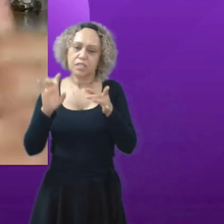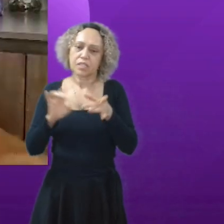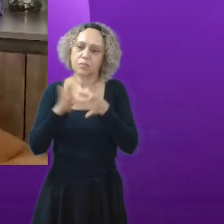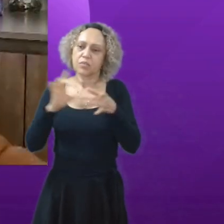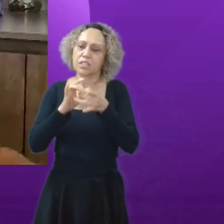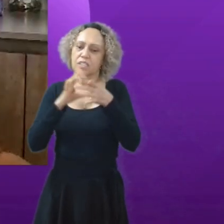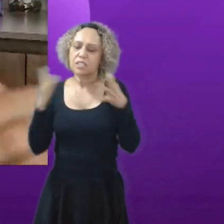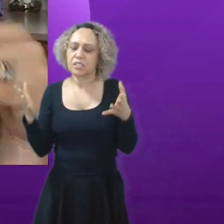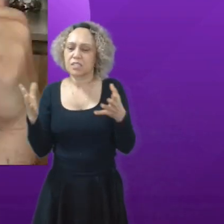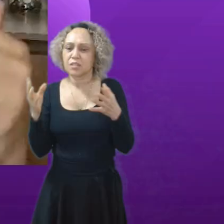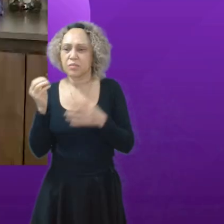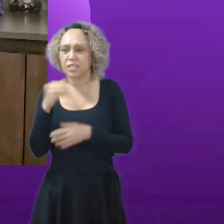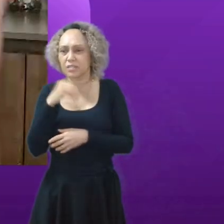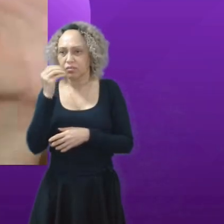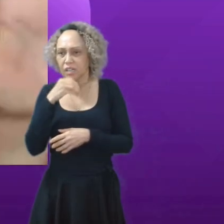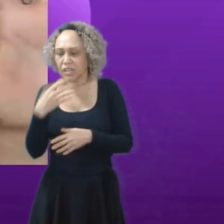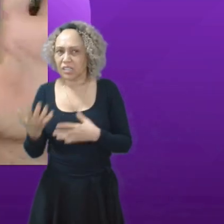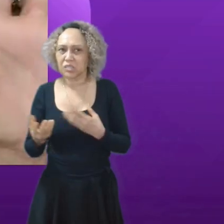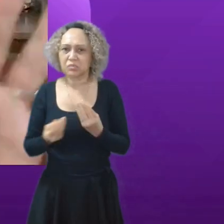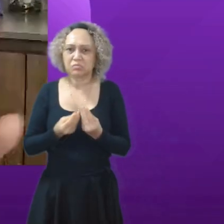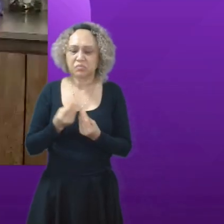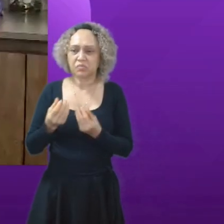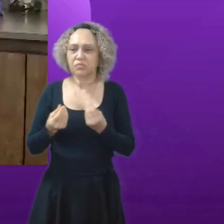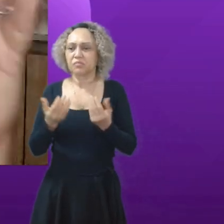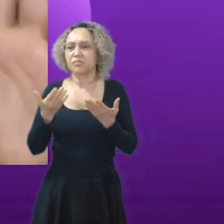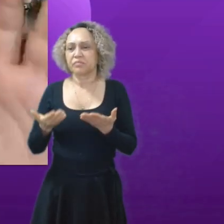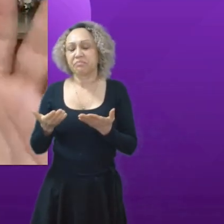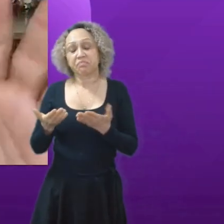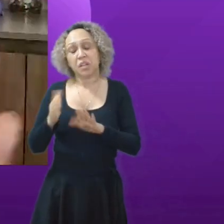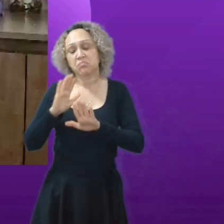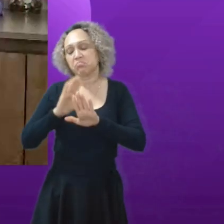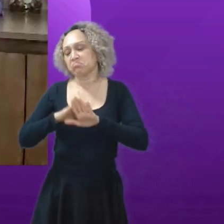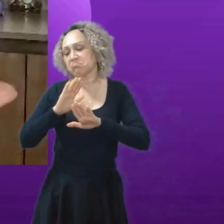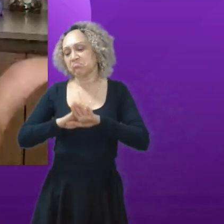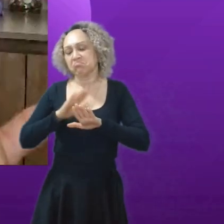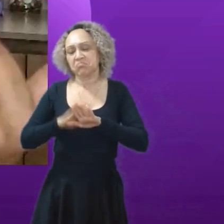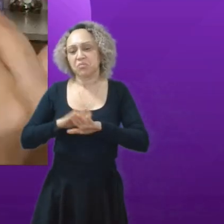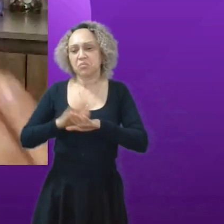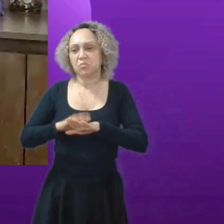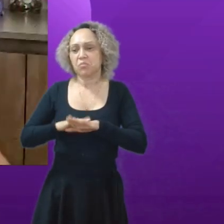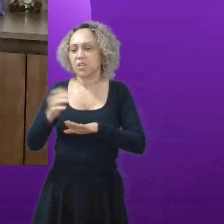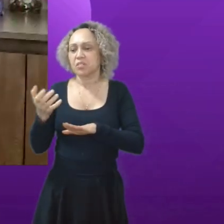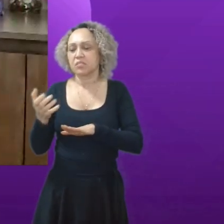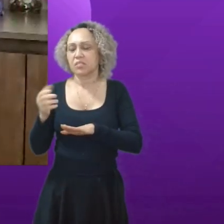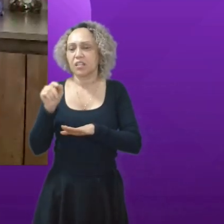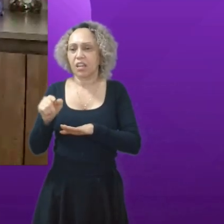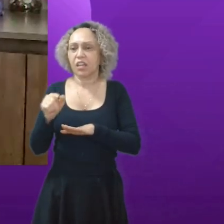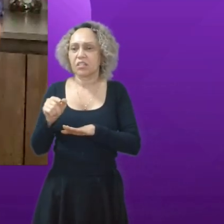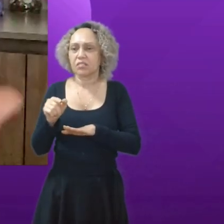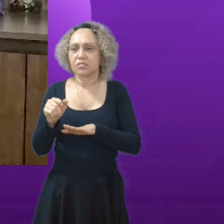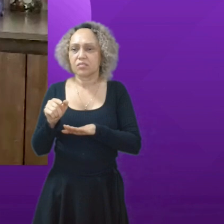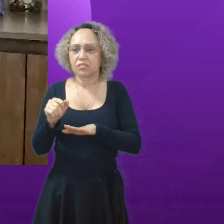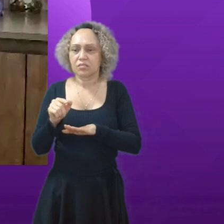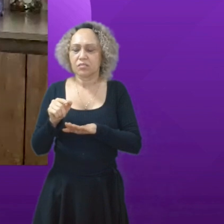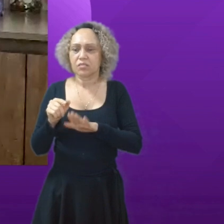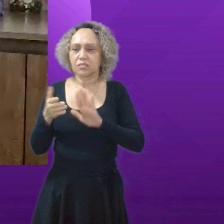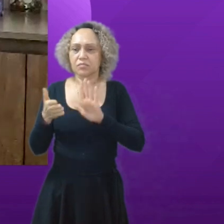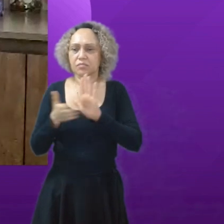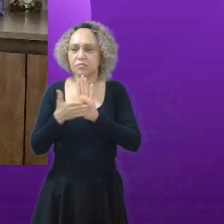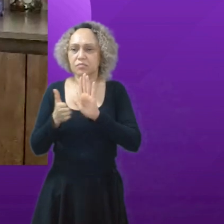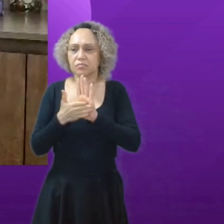impor formas que eles querem, como eles querem, inclusive pautando